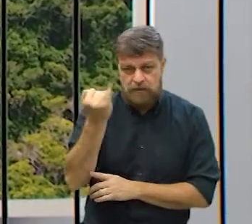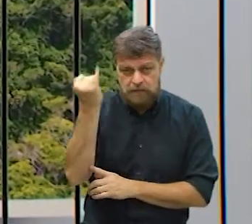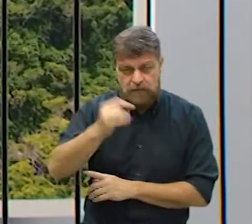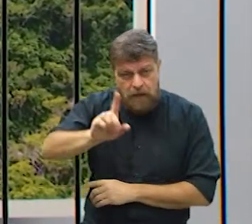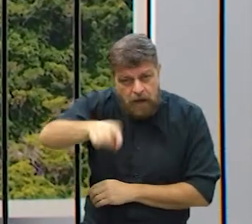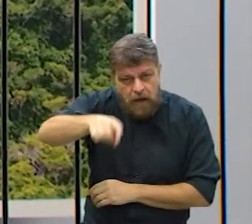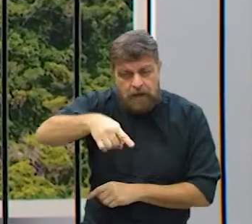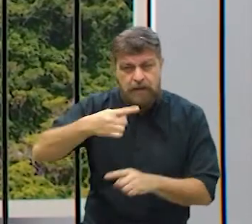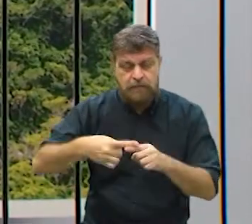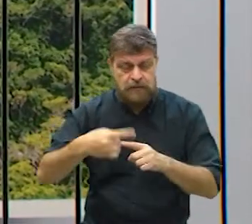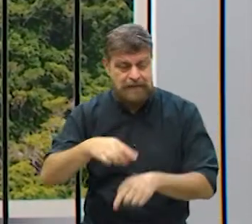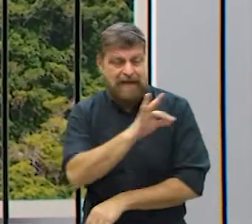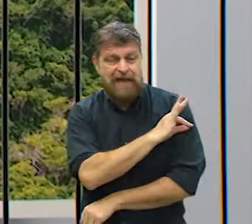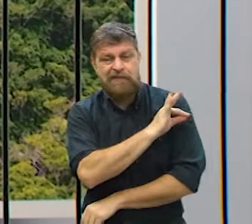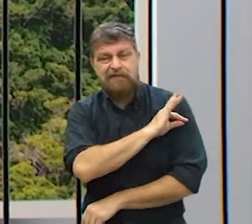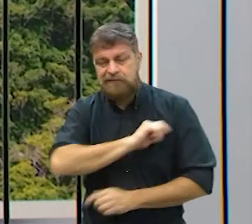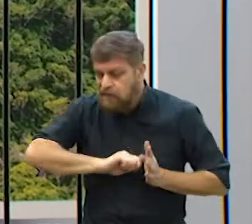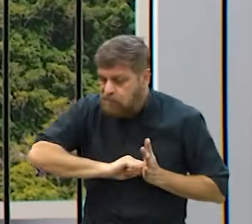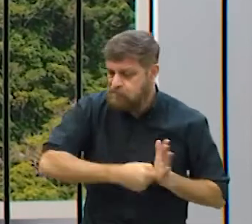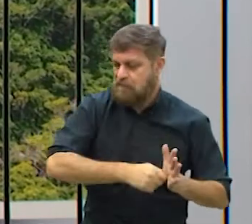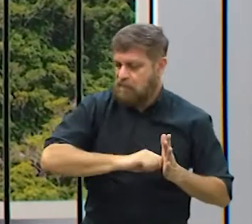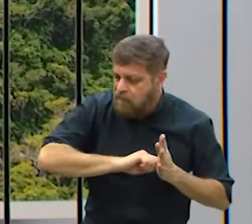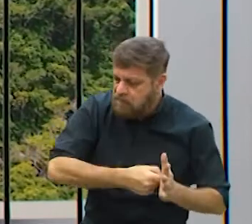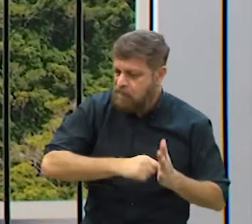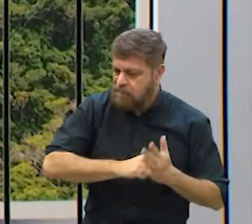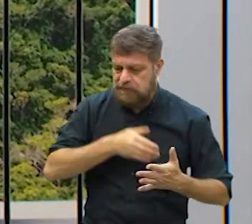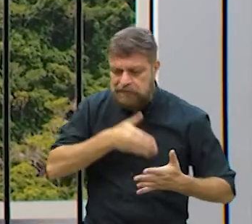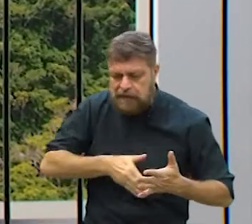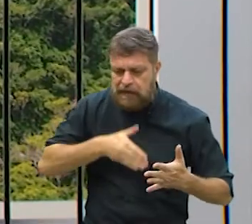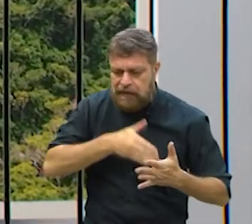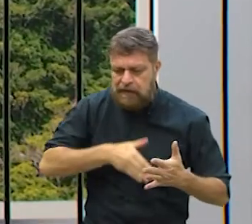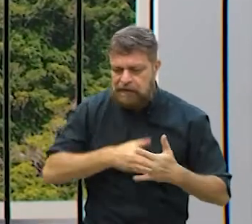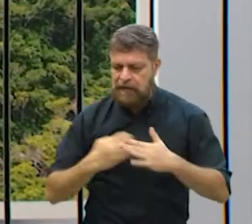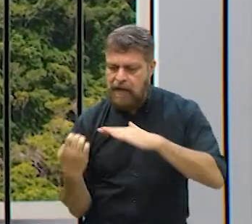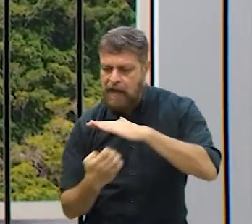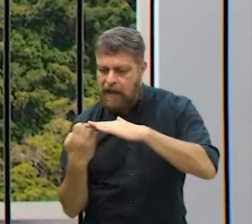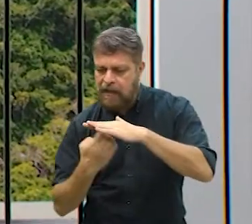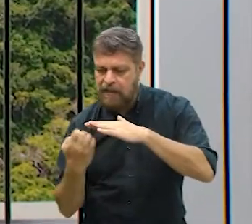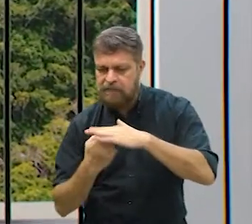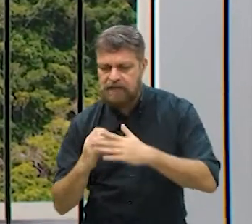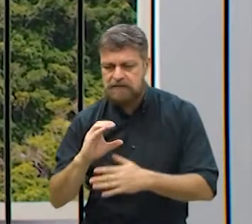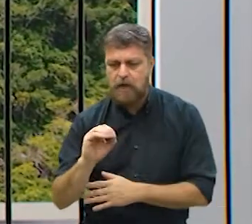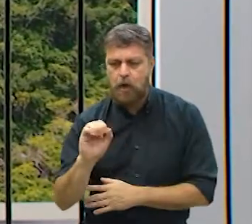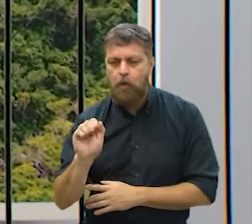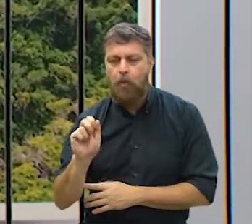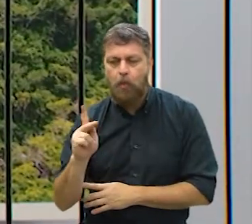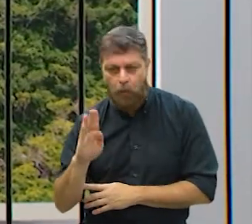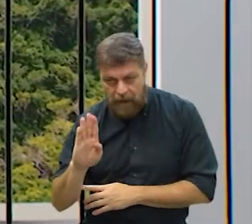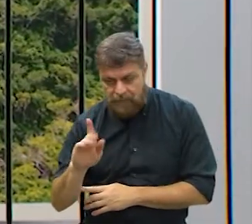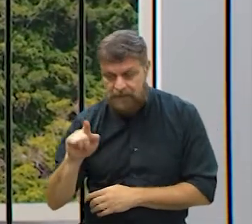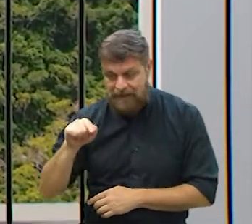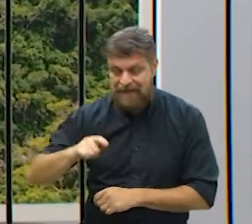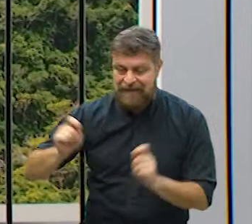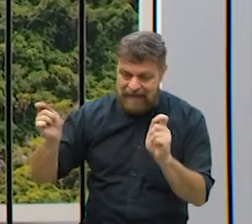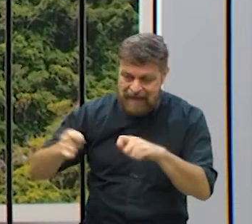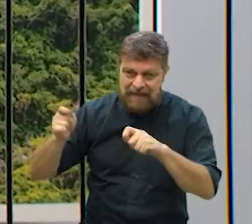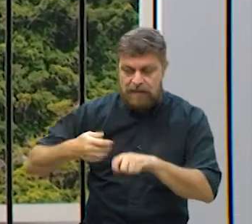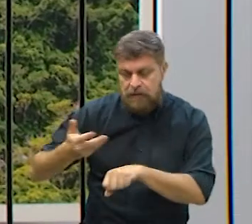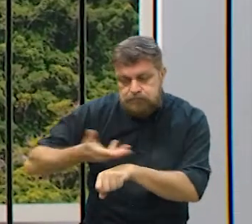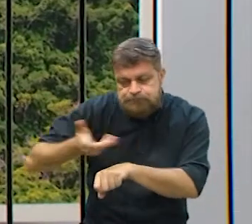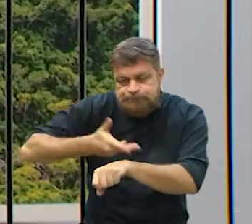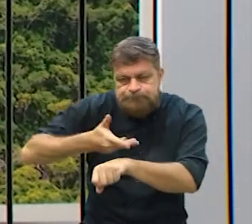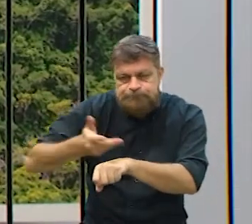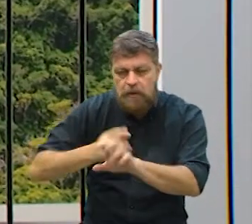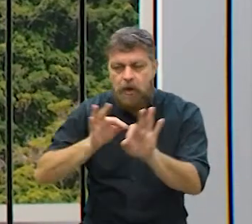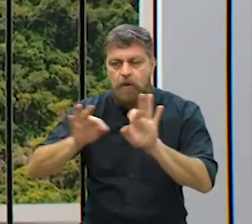aquilo que eu disse a vocês, que a própria prefeitura atrapalhava a Coab. A própria Coab vai ter condições